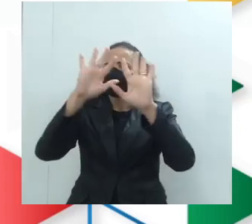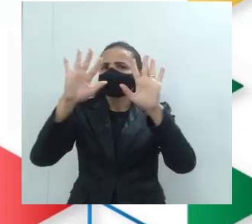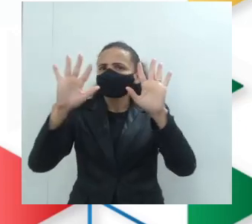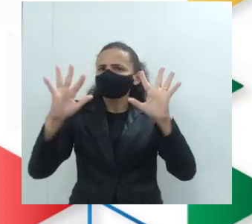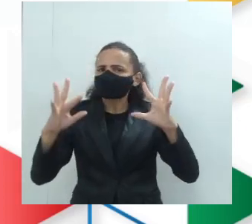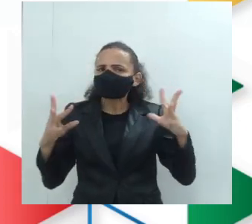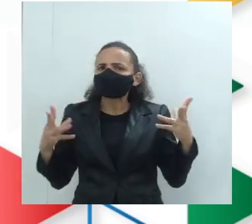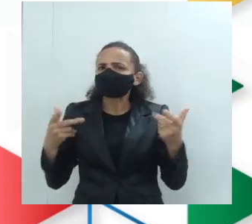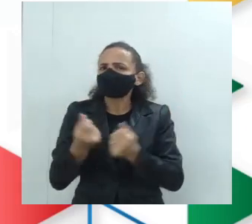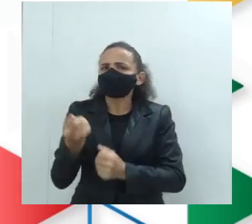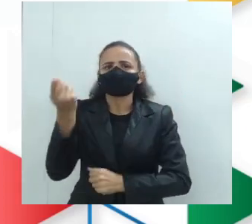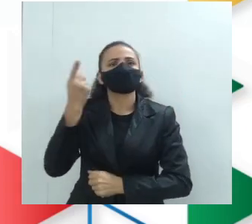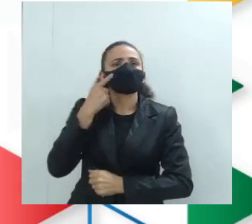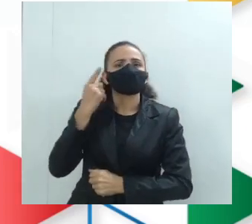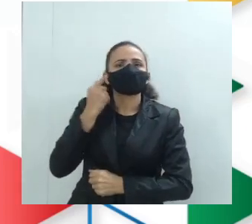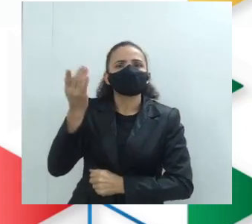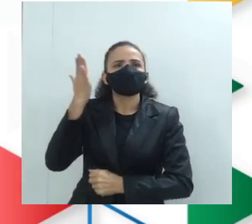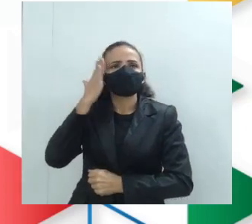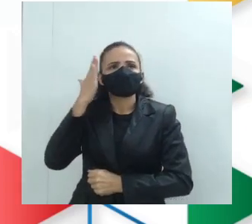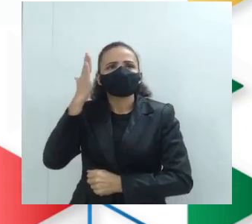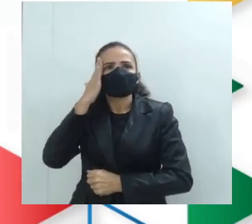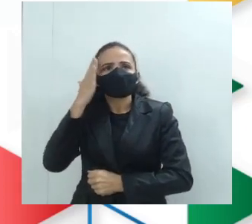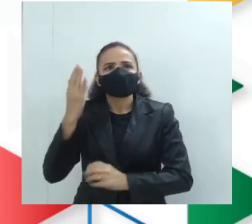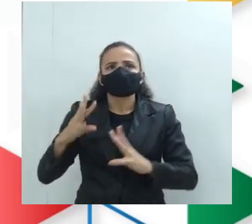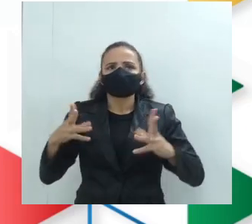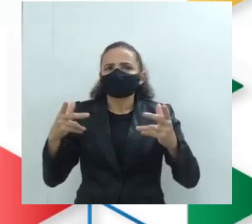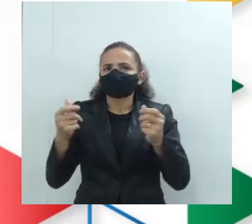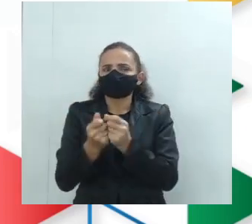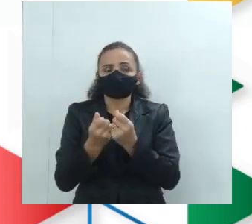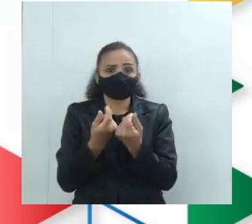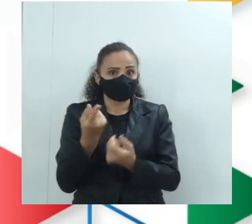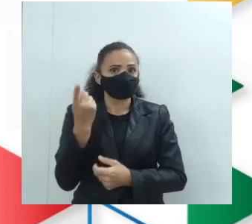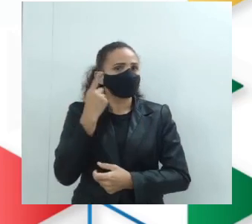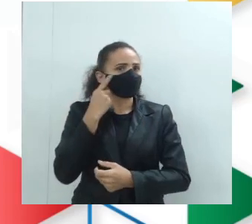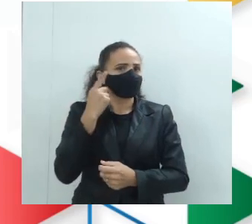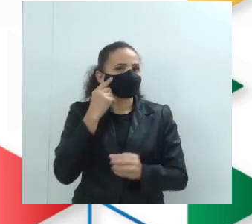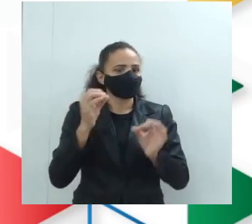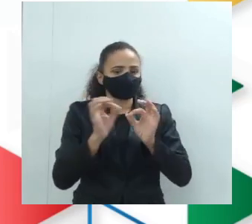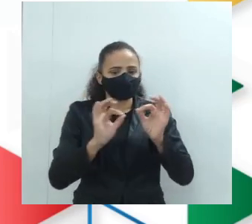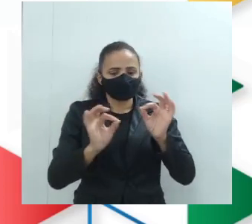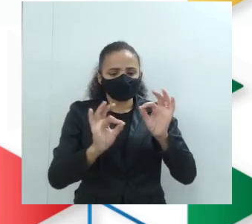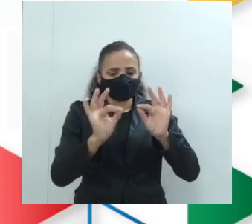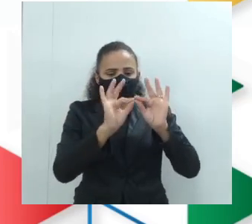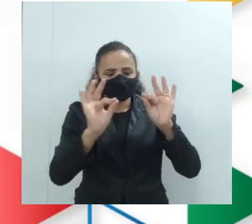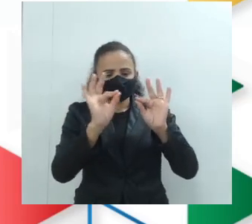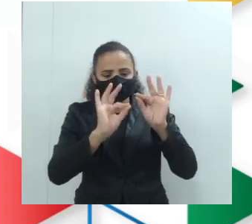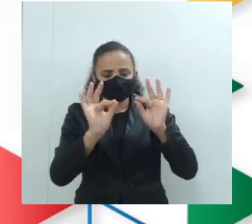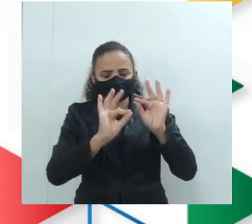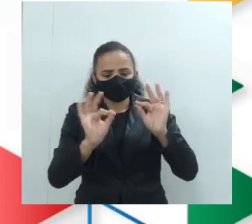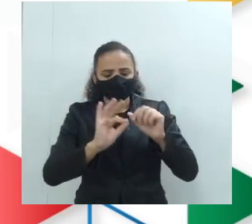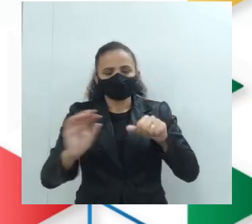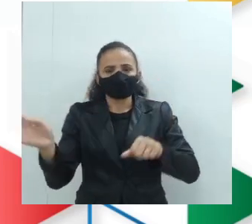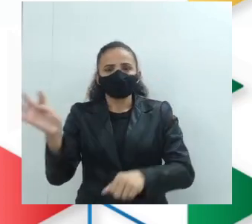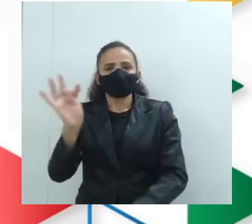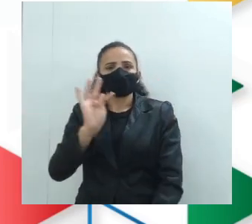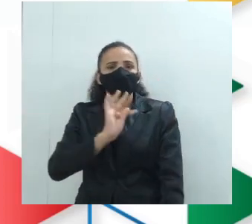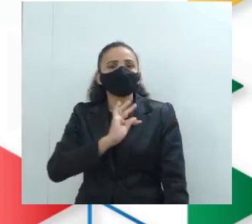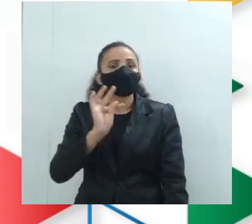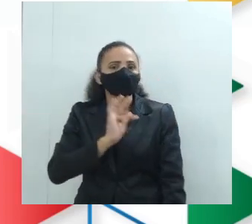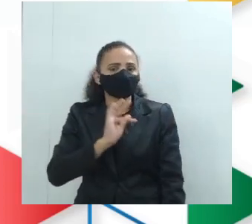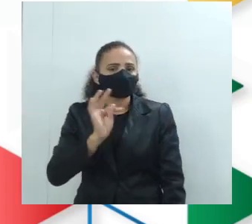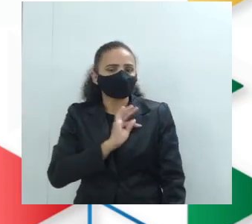de translação. Forma simples, aí no caso de uma xilogravura, que é uma técnica em que os